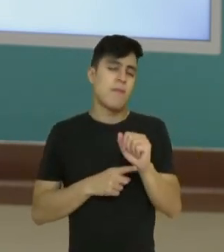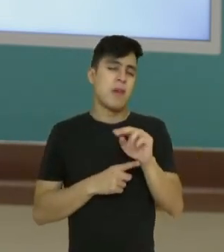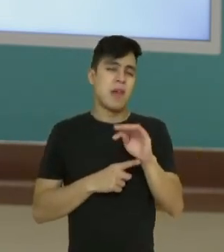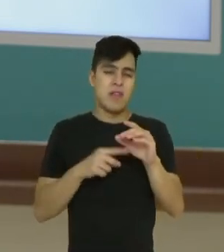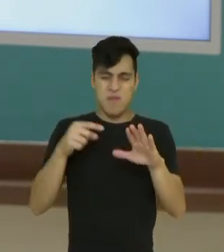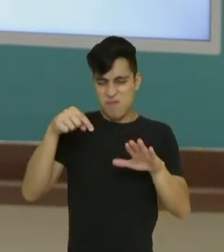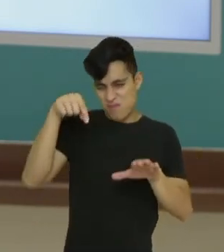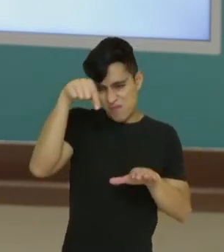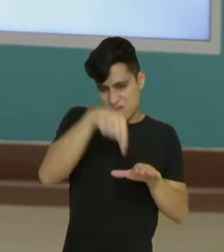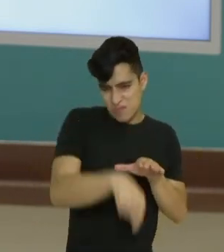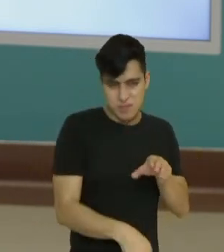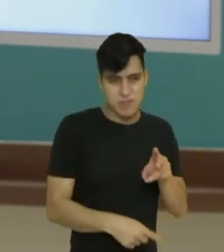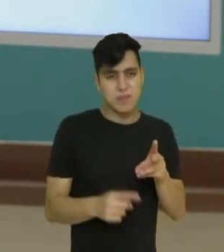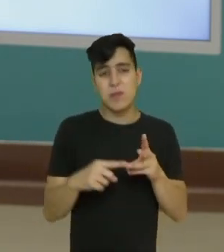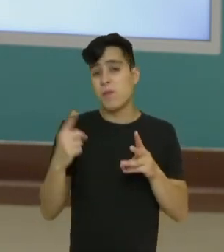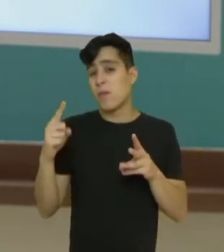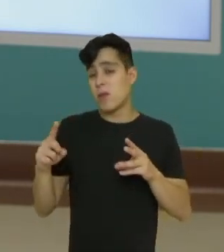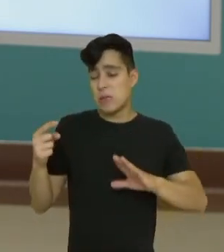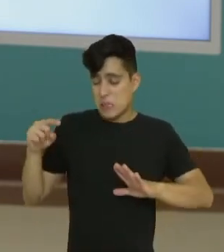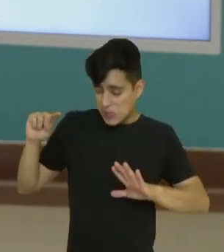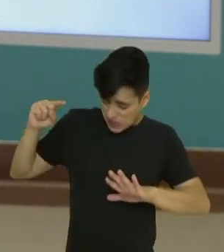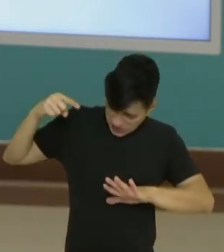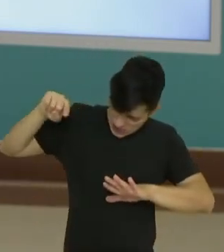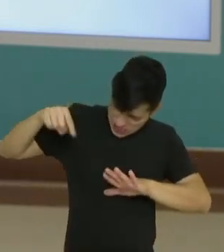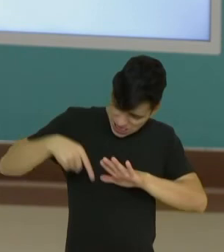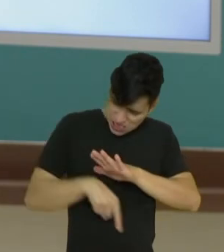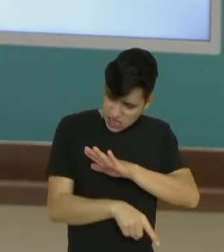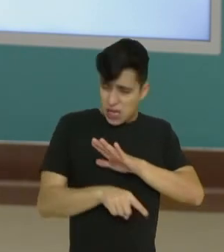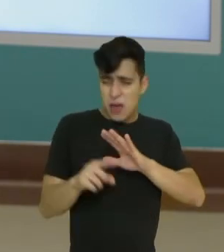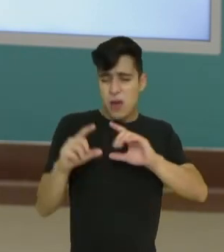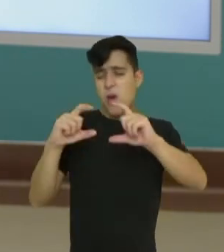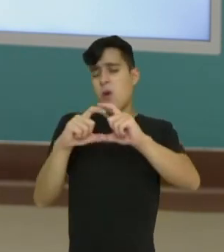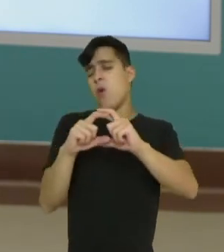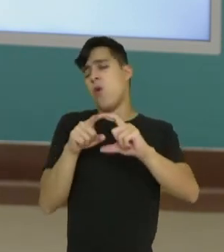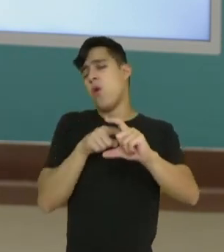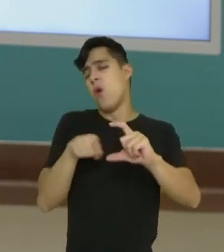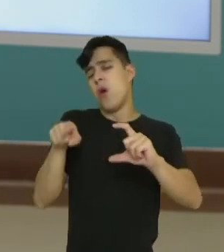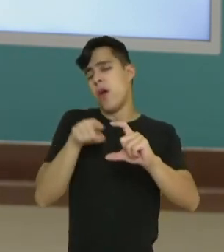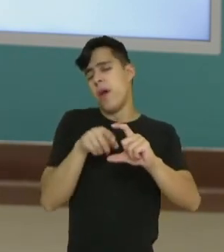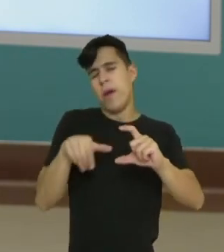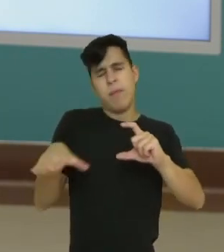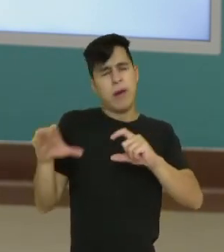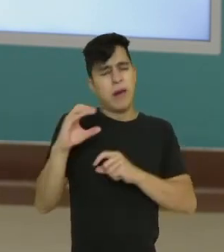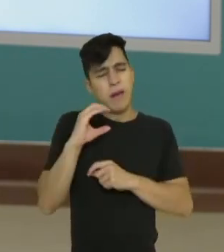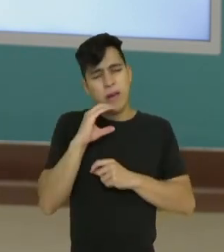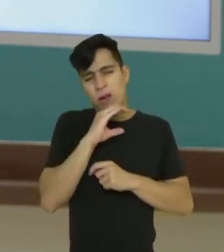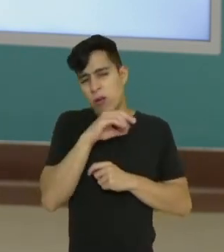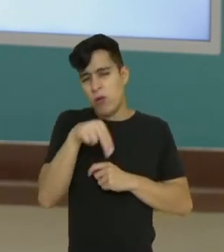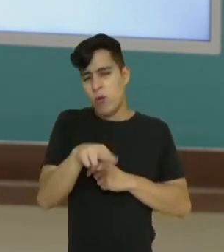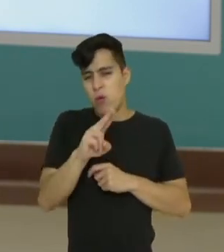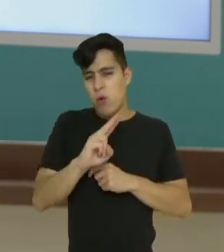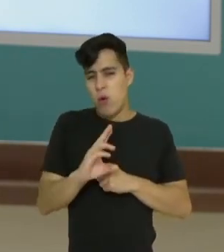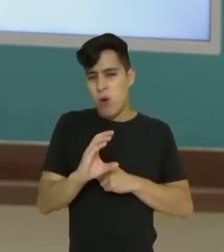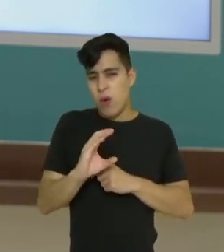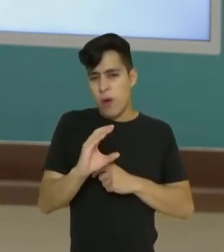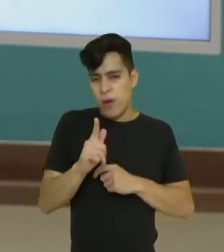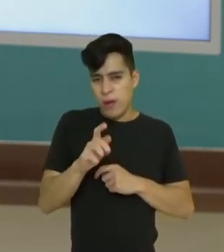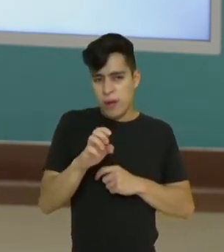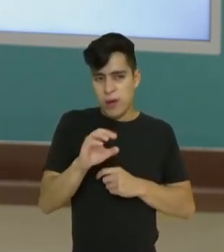em amarelo e, por último, a parte mais interna do nosso planeta, a mais quente, o